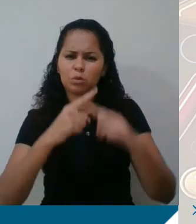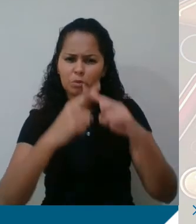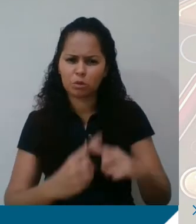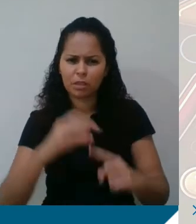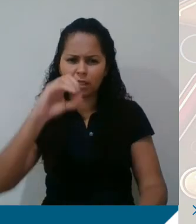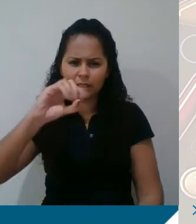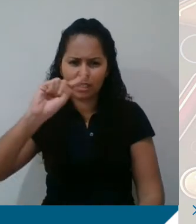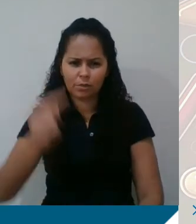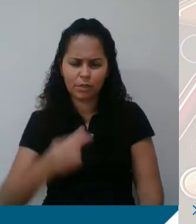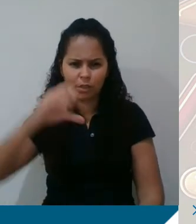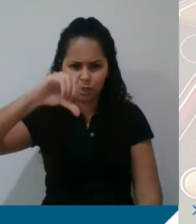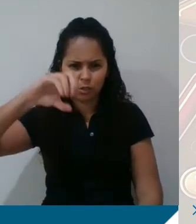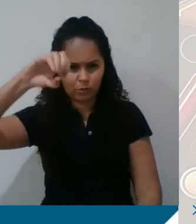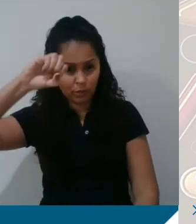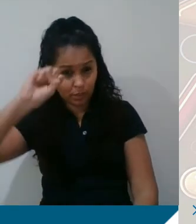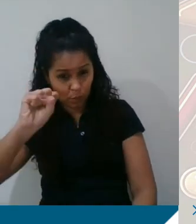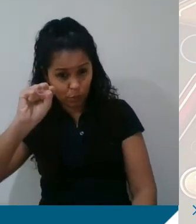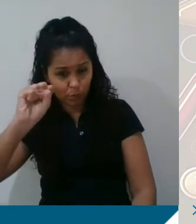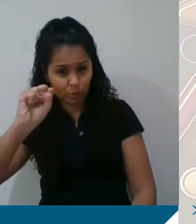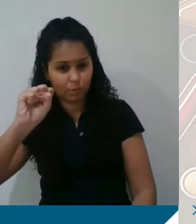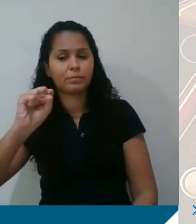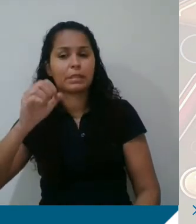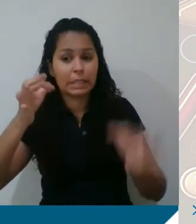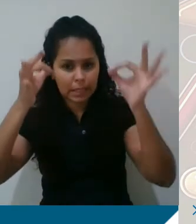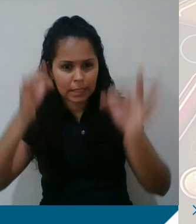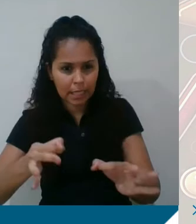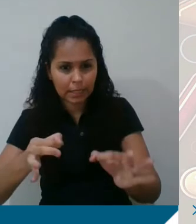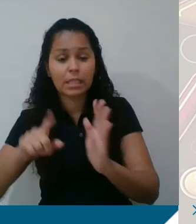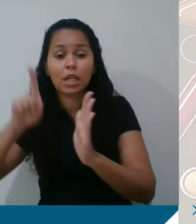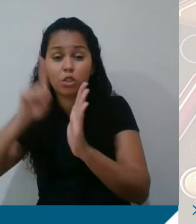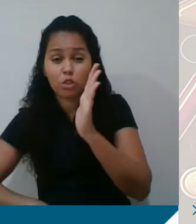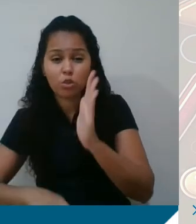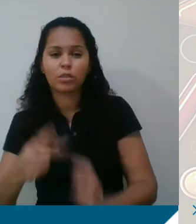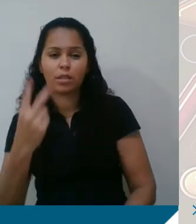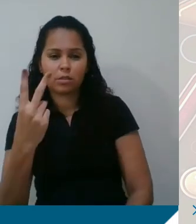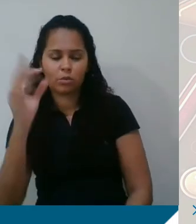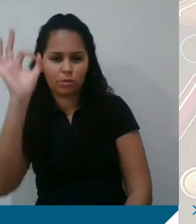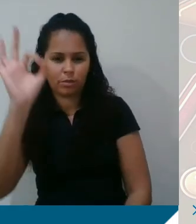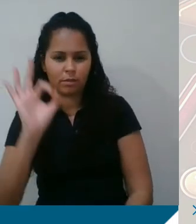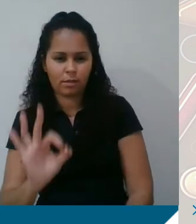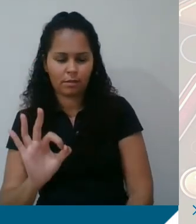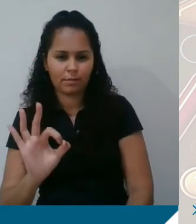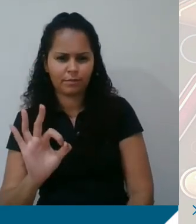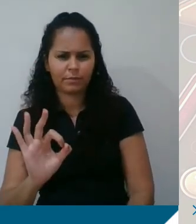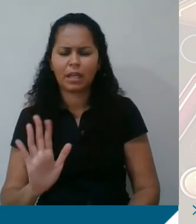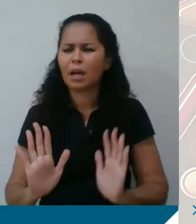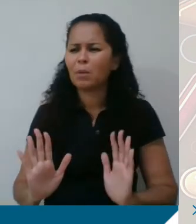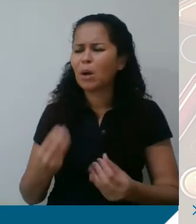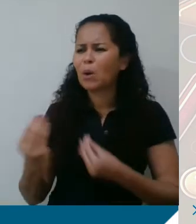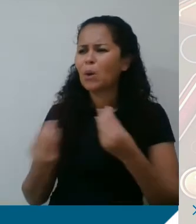valor e multiplicar por 0,98, estou garantindo para vocês que ele vai ser descontado em apenas agora